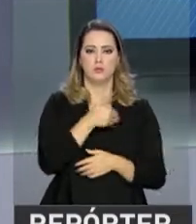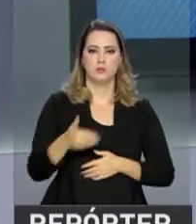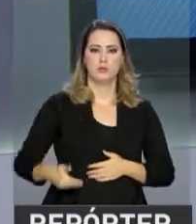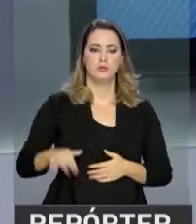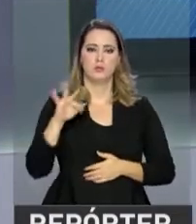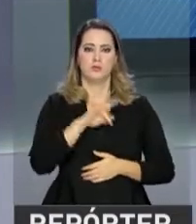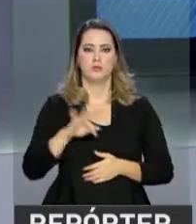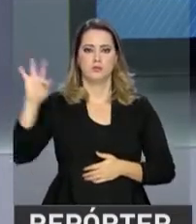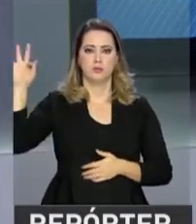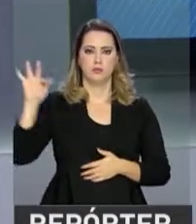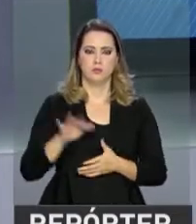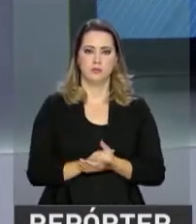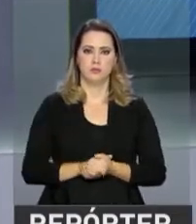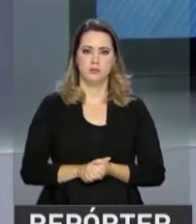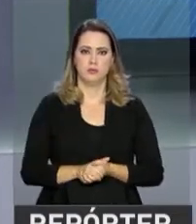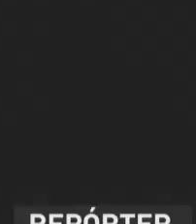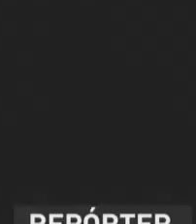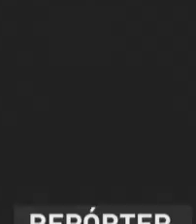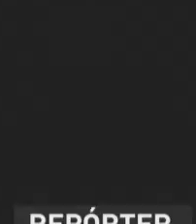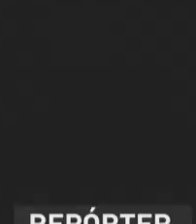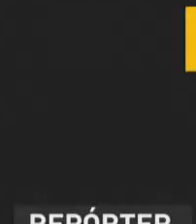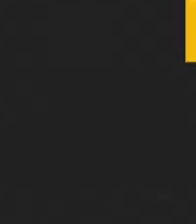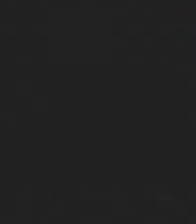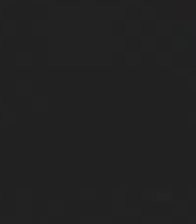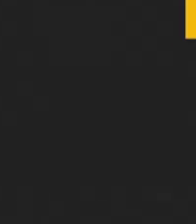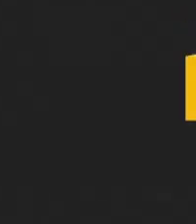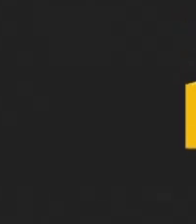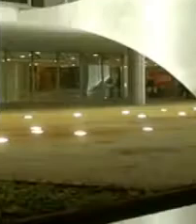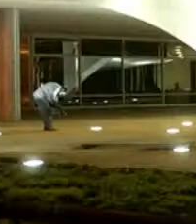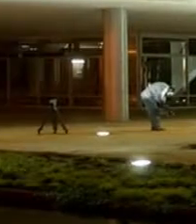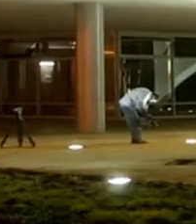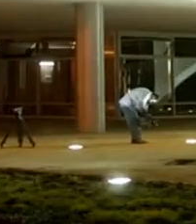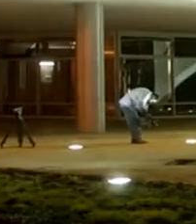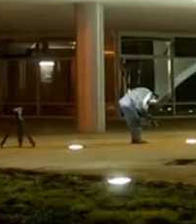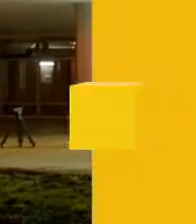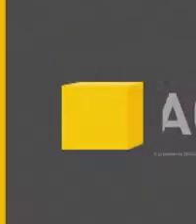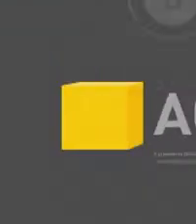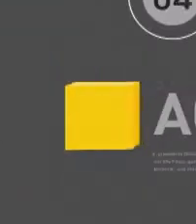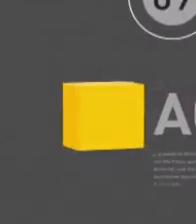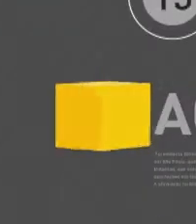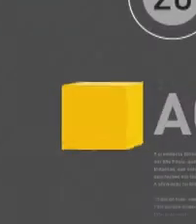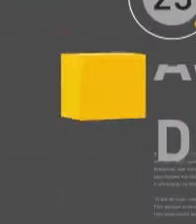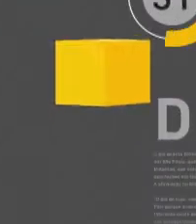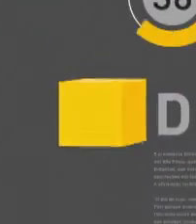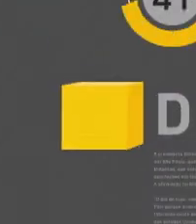na NBR, a TV do Governo Federal.